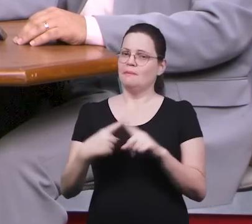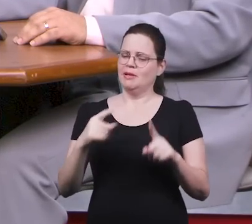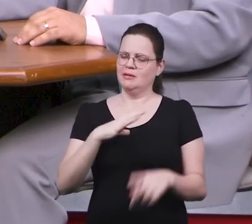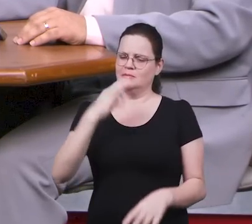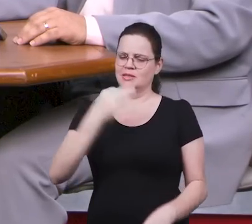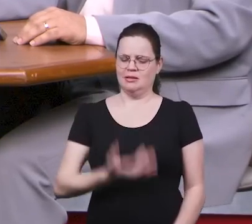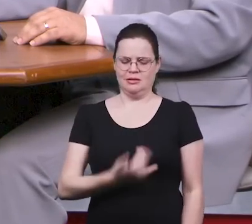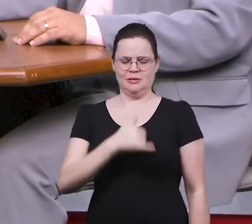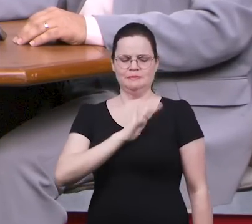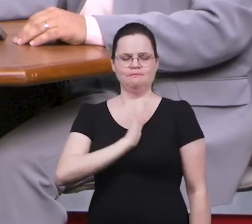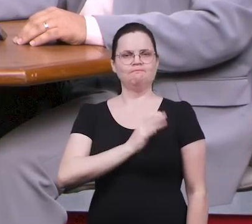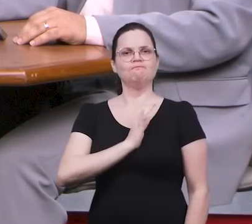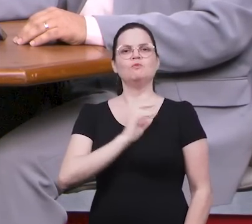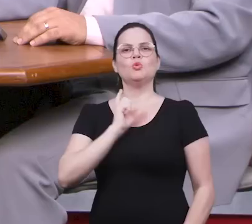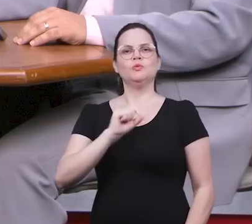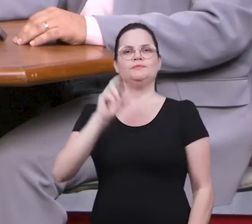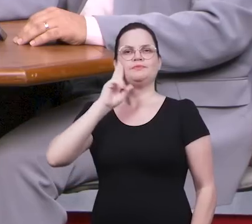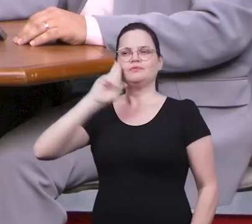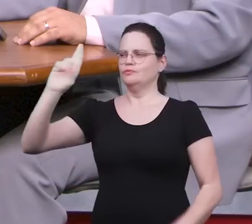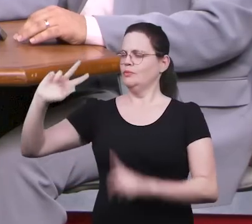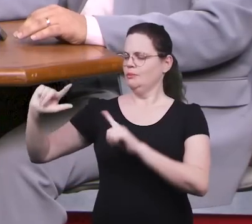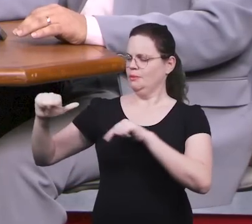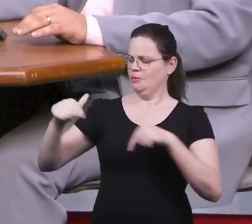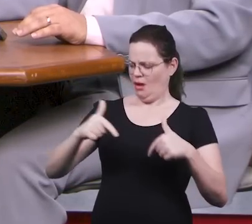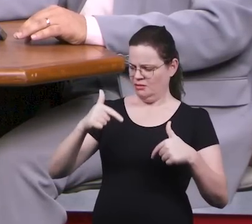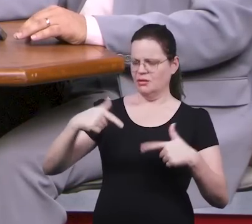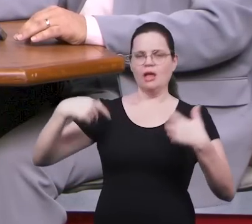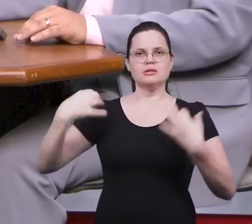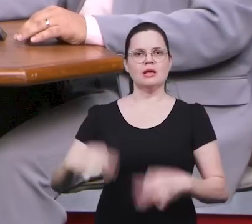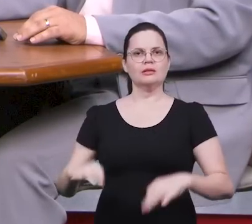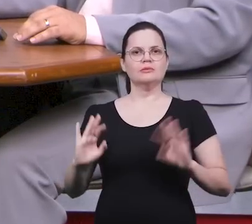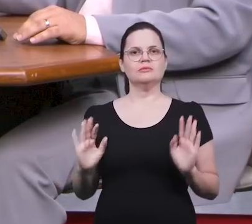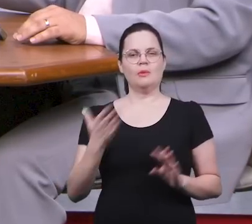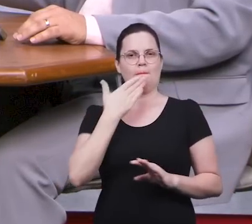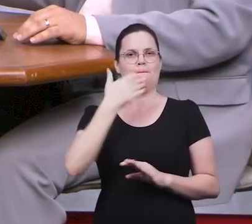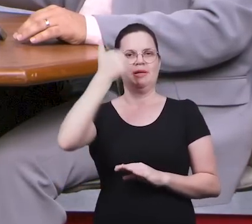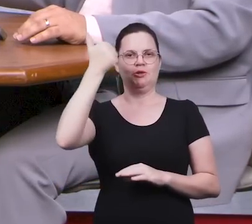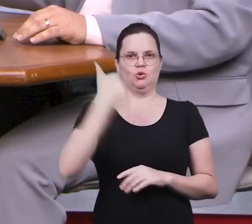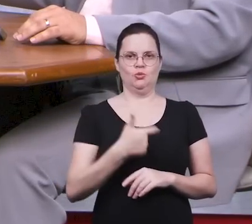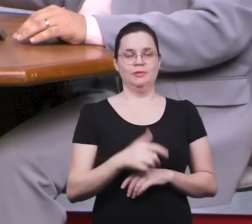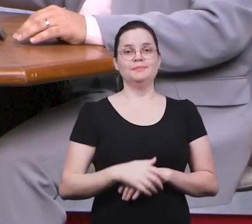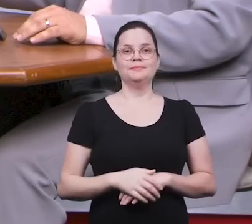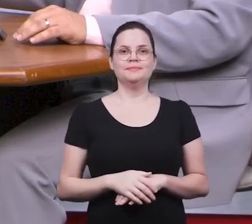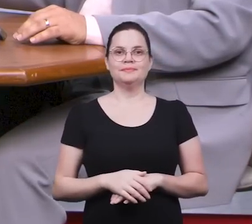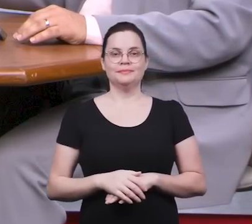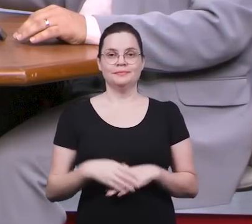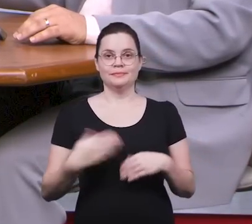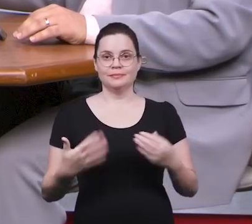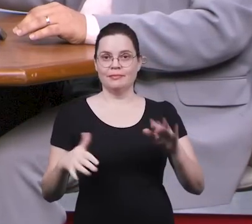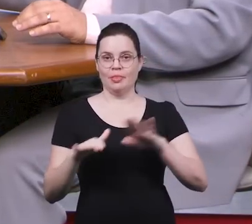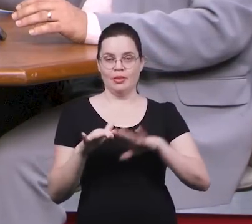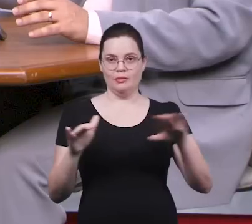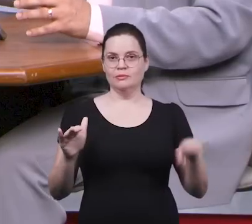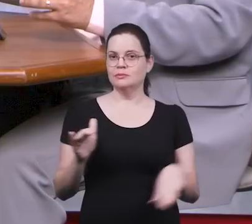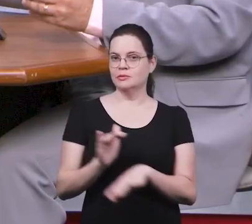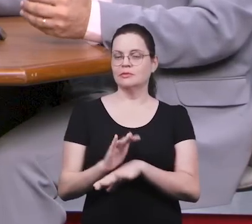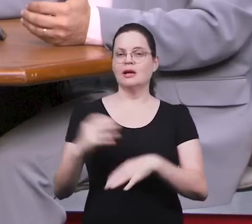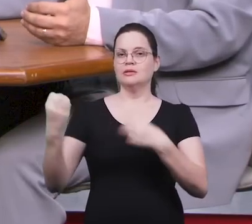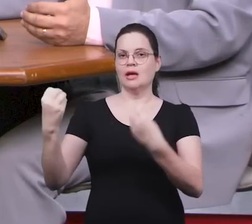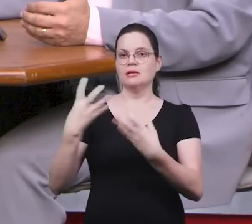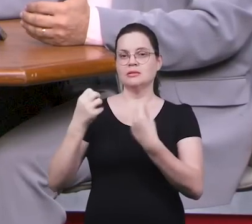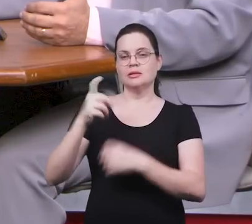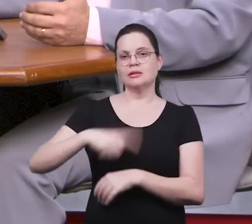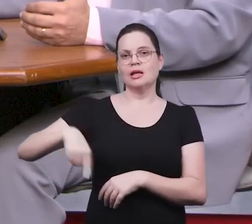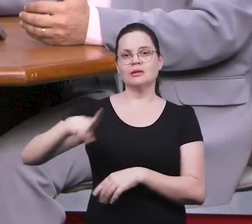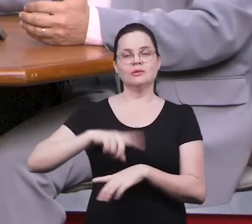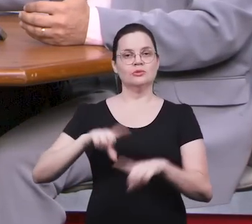precisamos ter no nosso coração. O que Ele está fazendo é certo. A humildade, ela nos